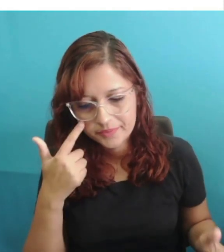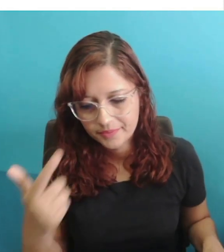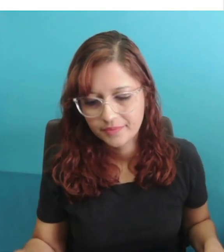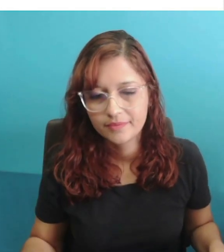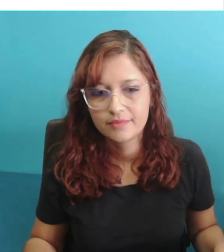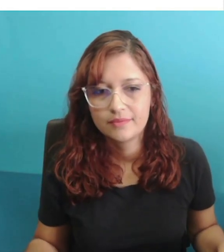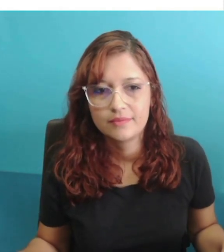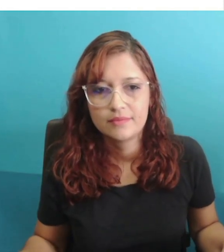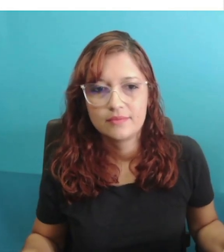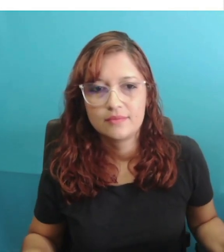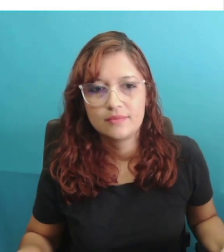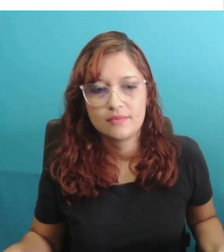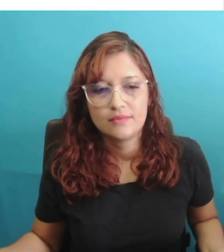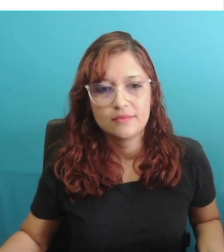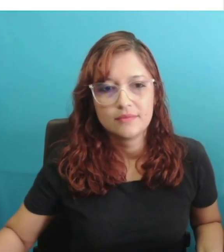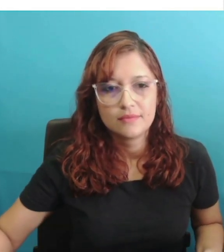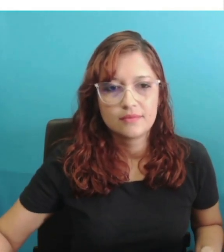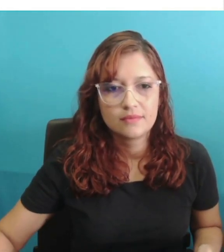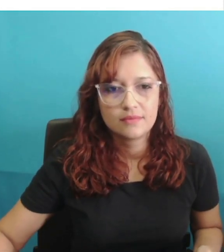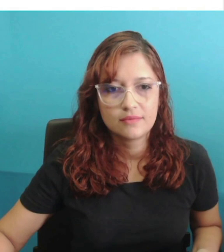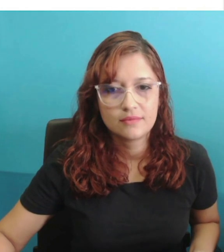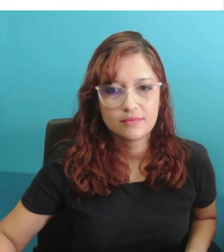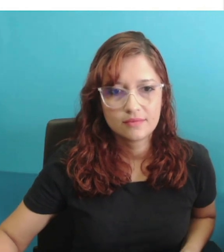é uma ação.